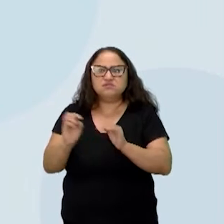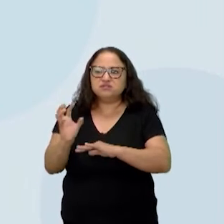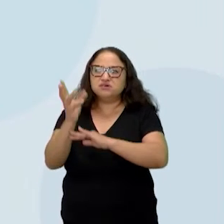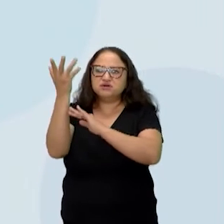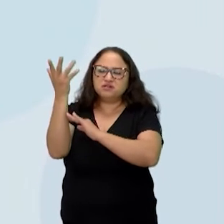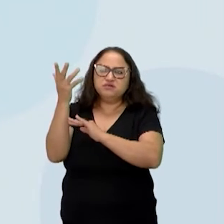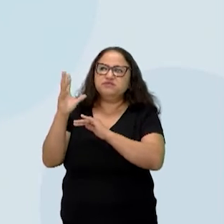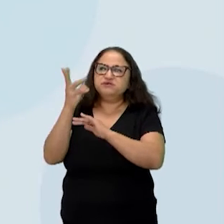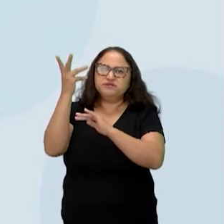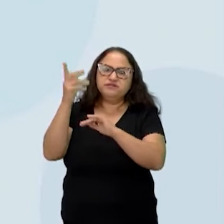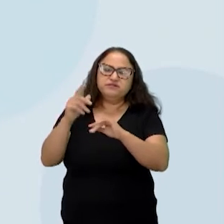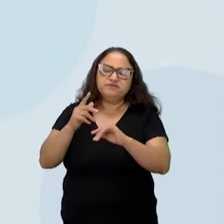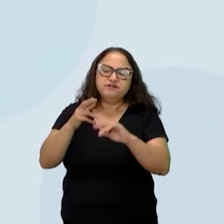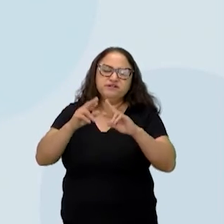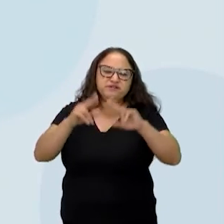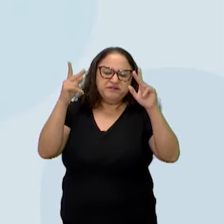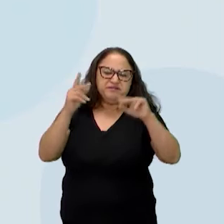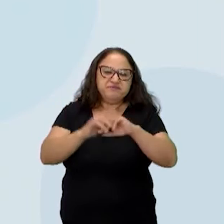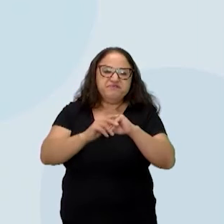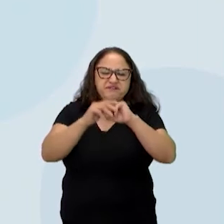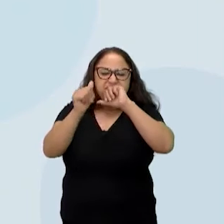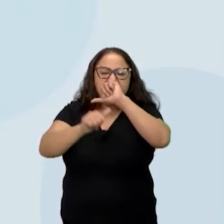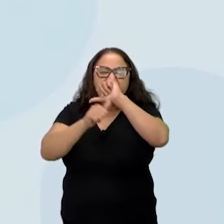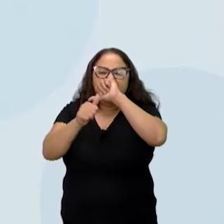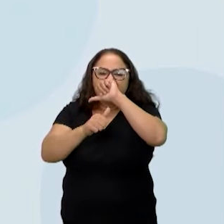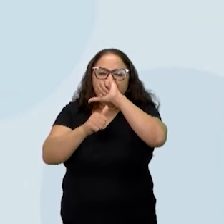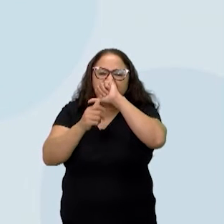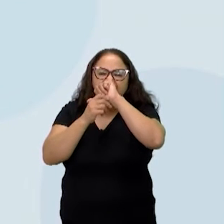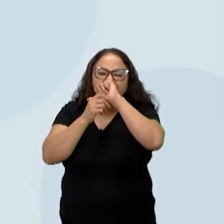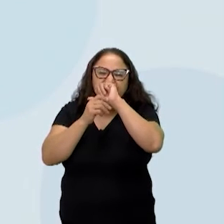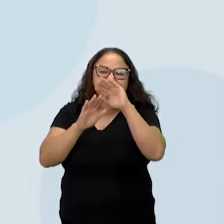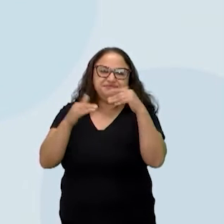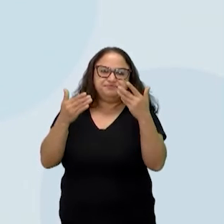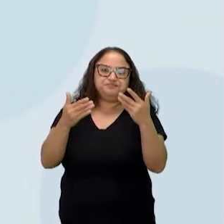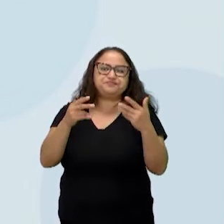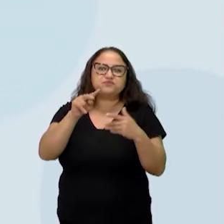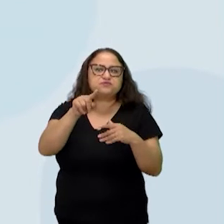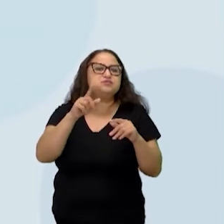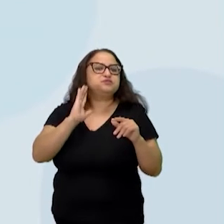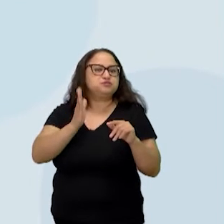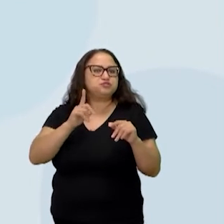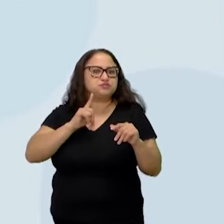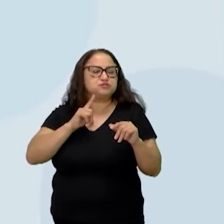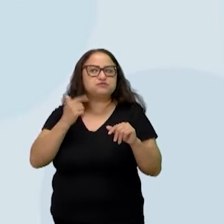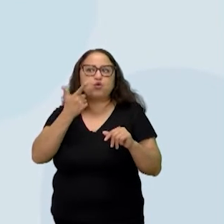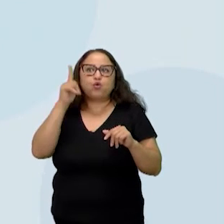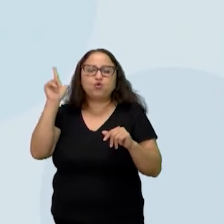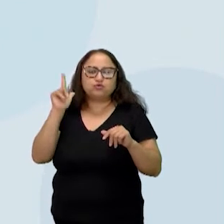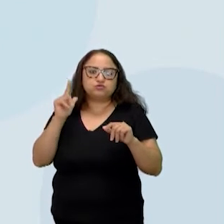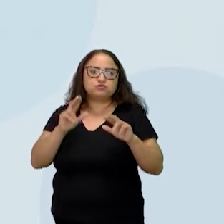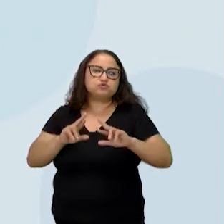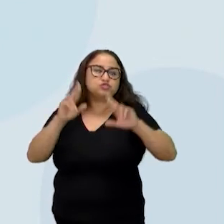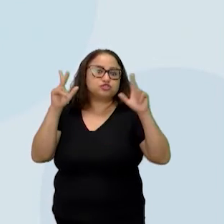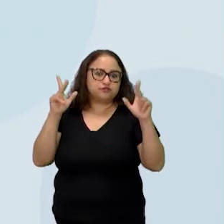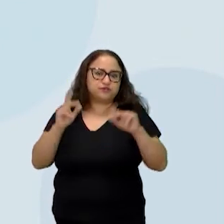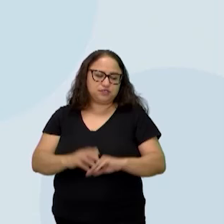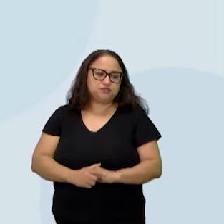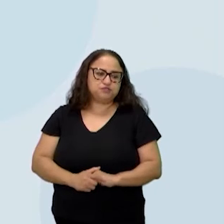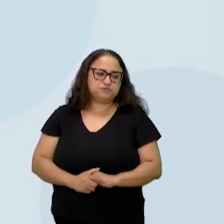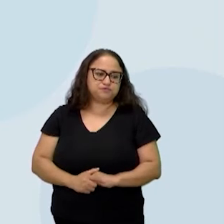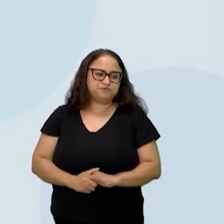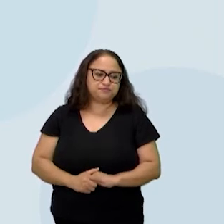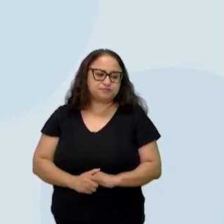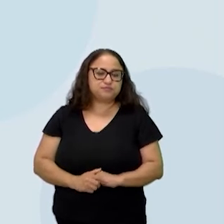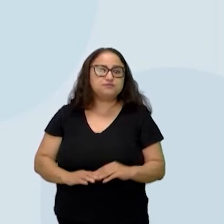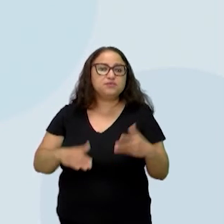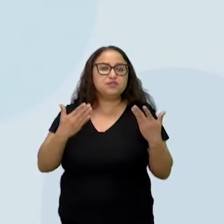que não existe, né, mudando mesmo o rumo da história, aí você já está fazendo uma outra coisa diferenciada. Aí